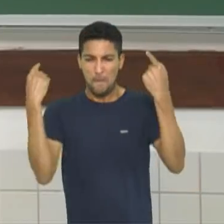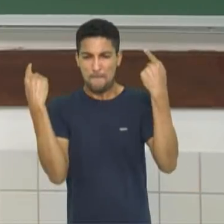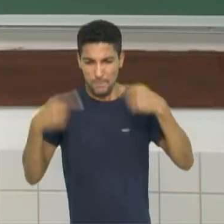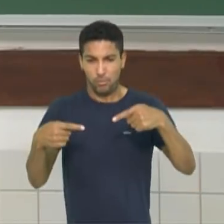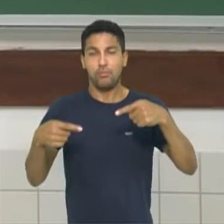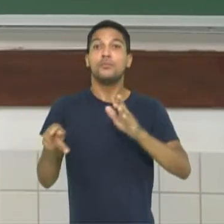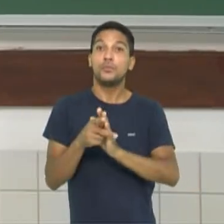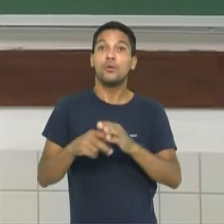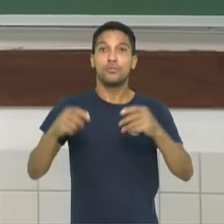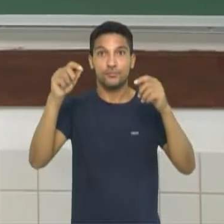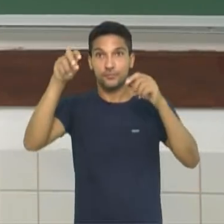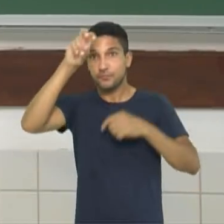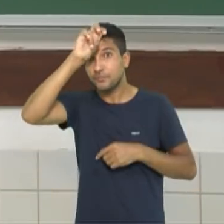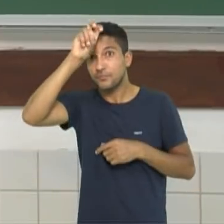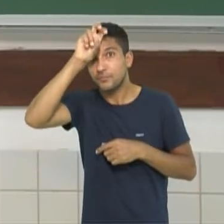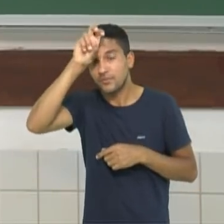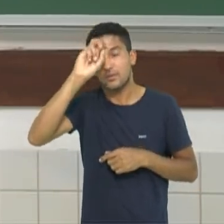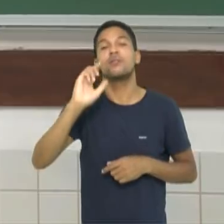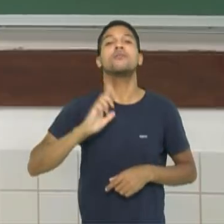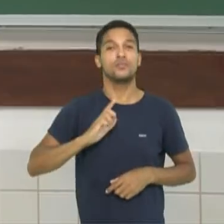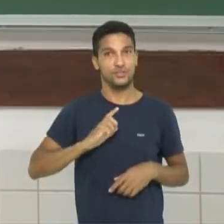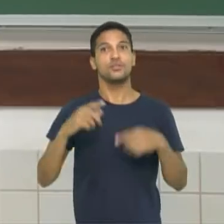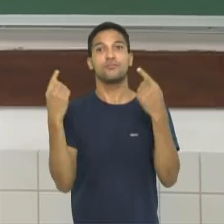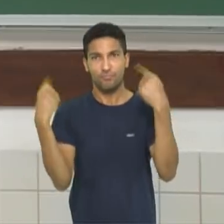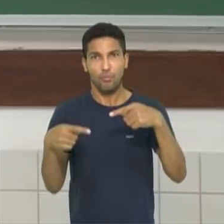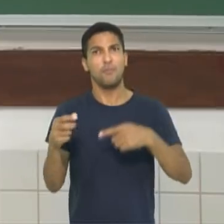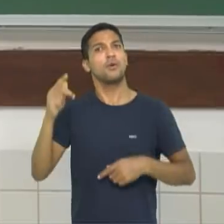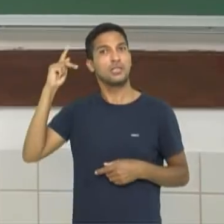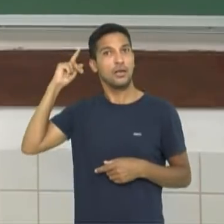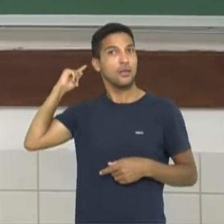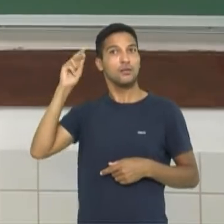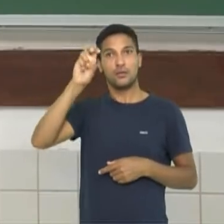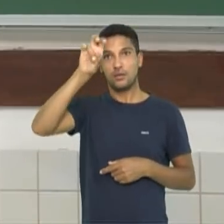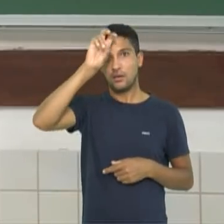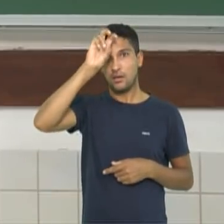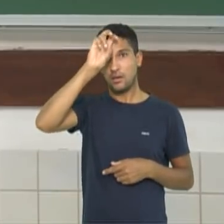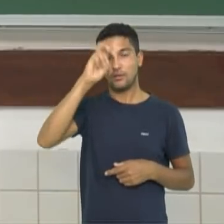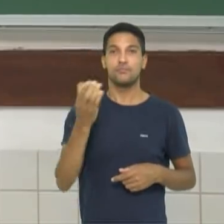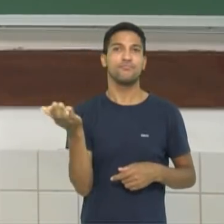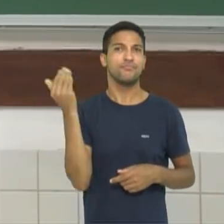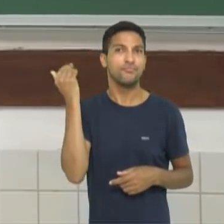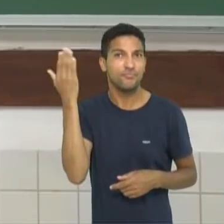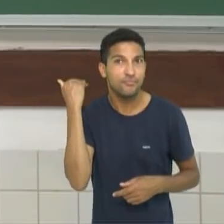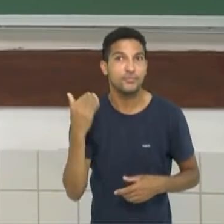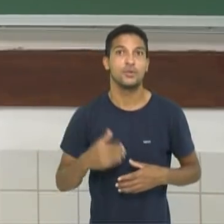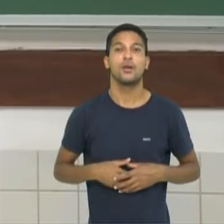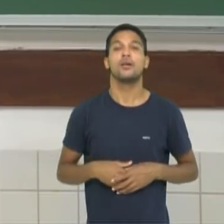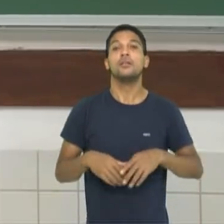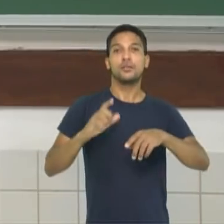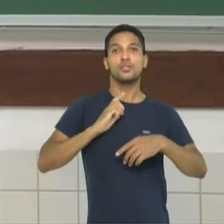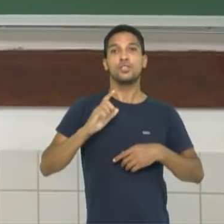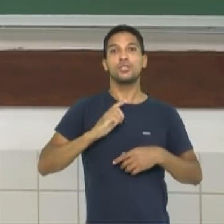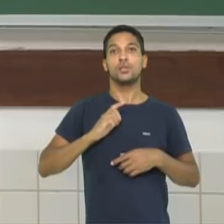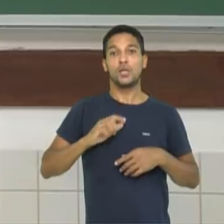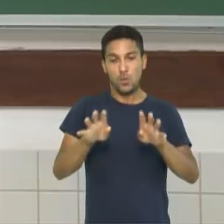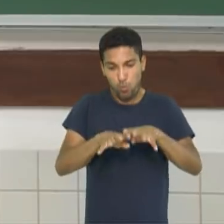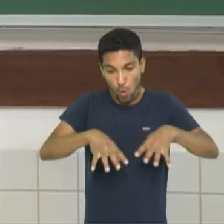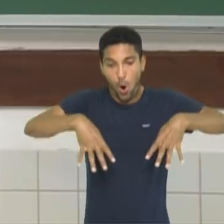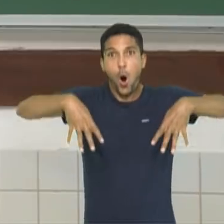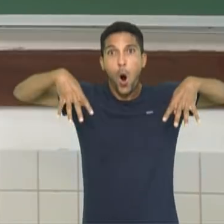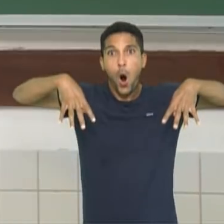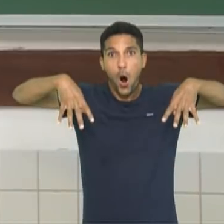a.C., durante a Grécia Antiga. Então, assim como o atletismo, as lutas estão